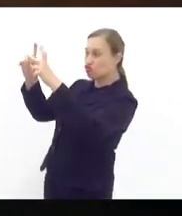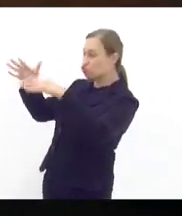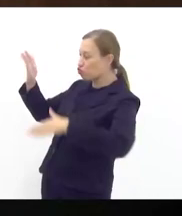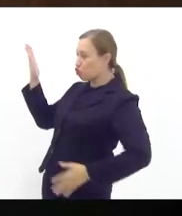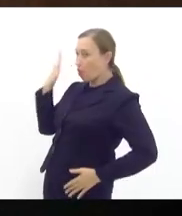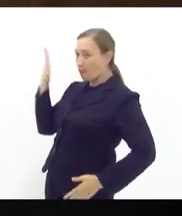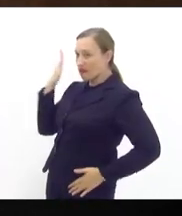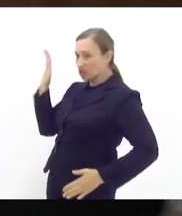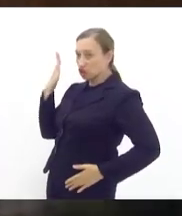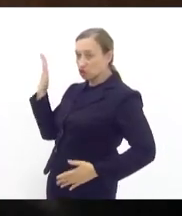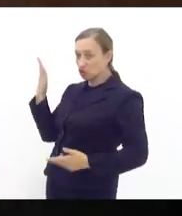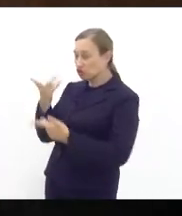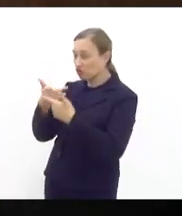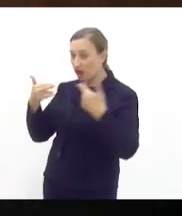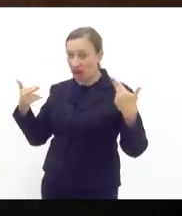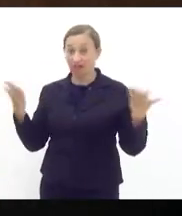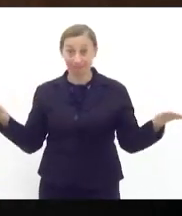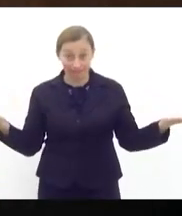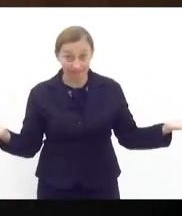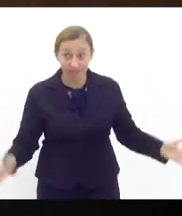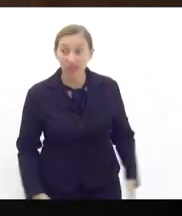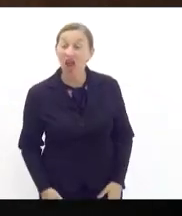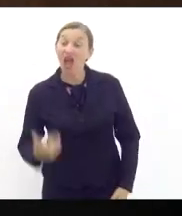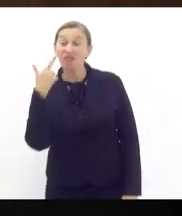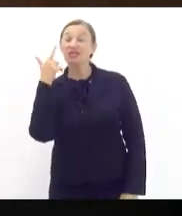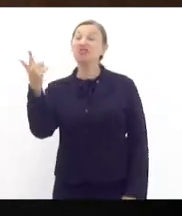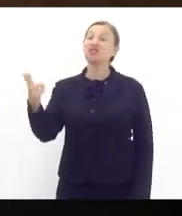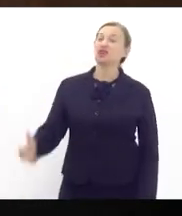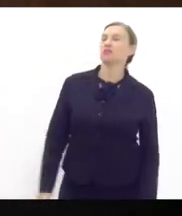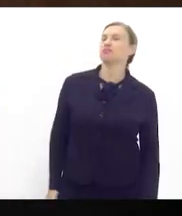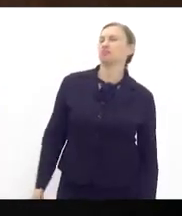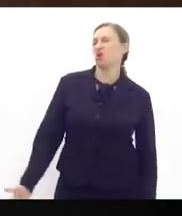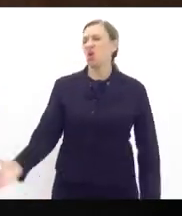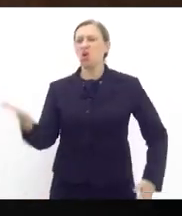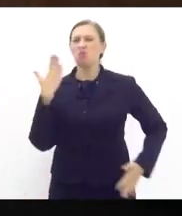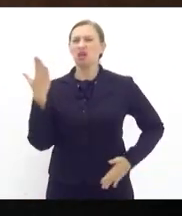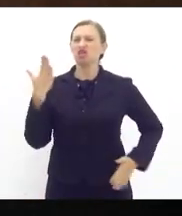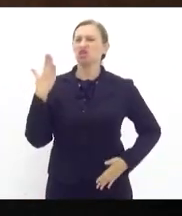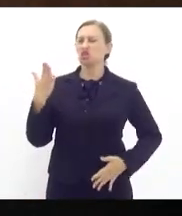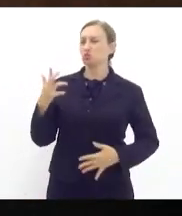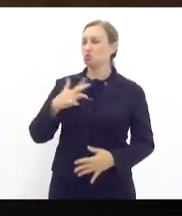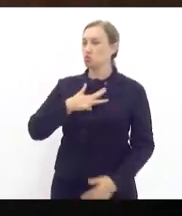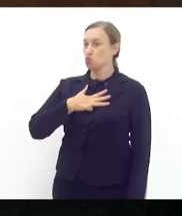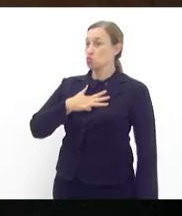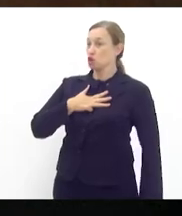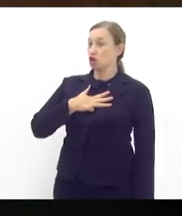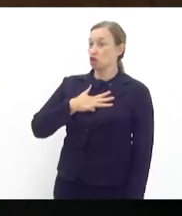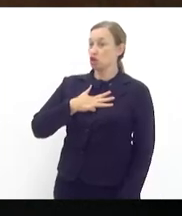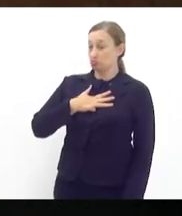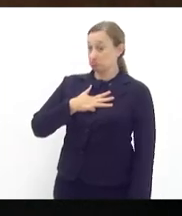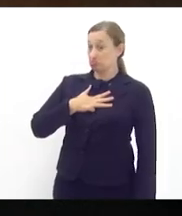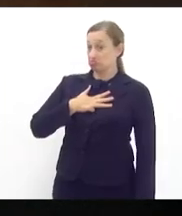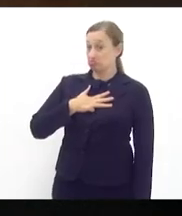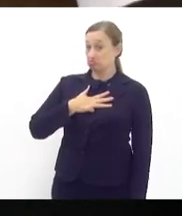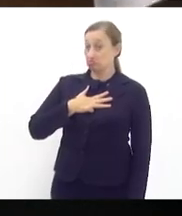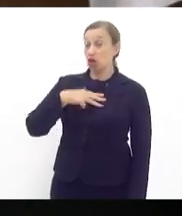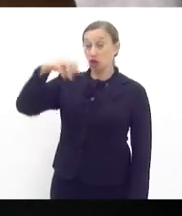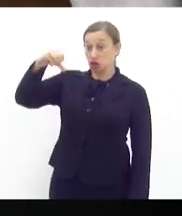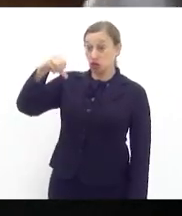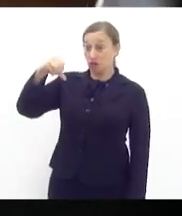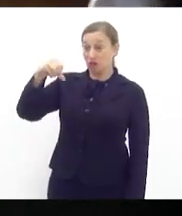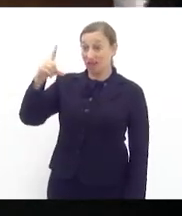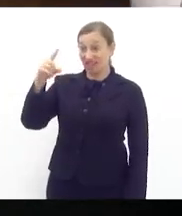aterrorizam na porta das escolas aí você pega o bandido de nove dedos Lula com o boné do CPX